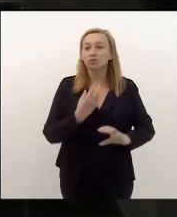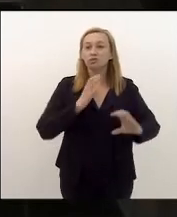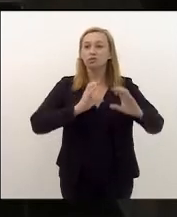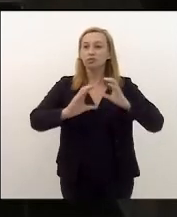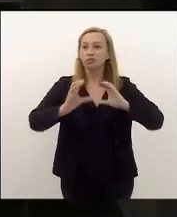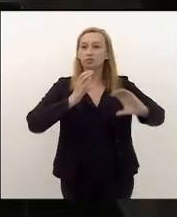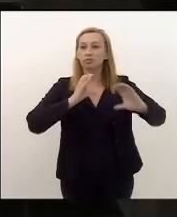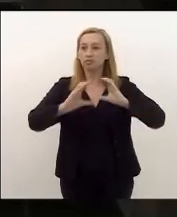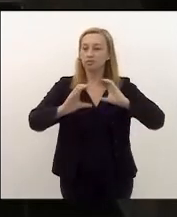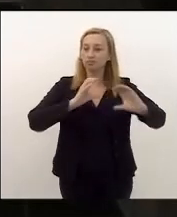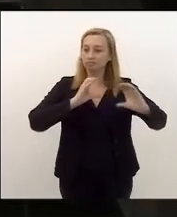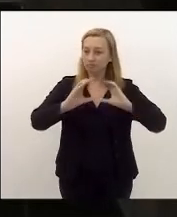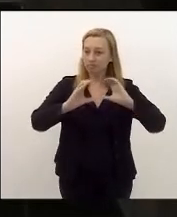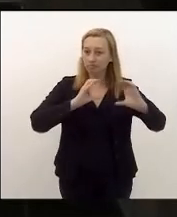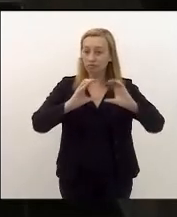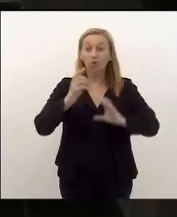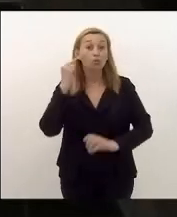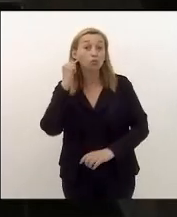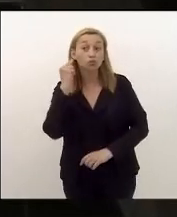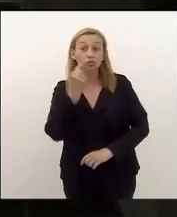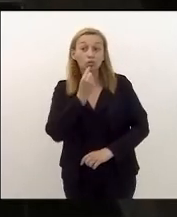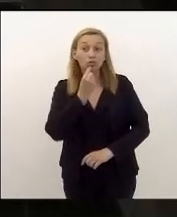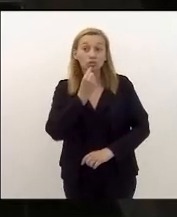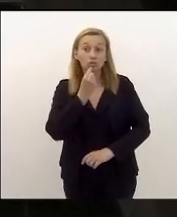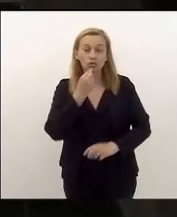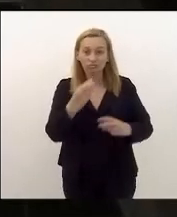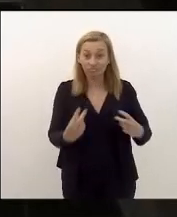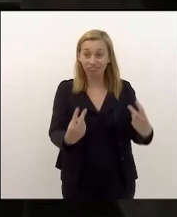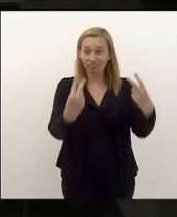comuniquemos com os surdos que nos veem.